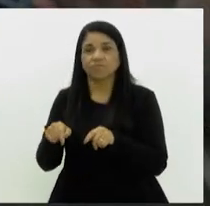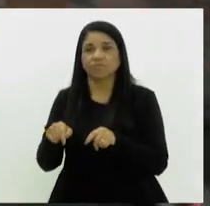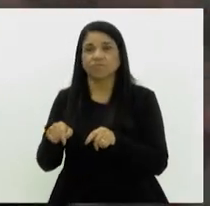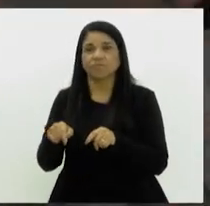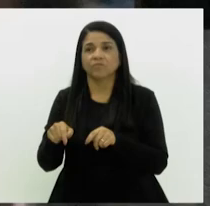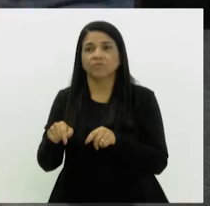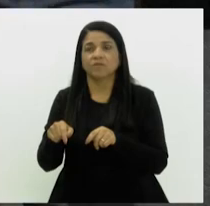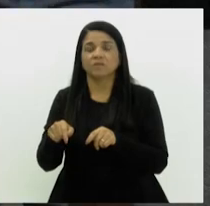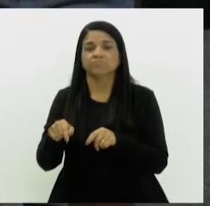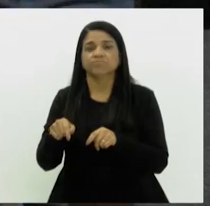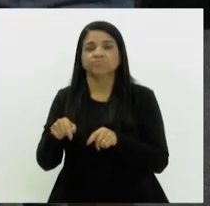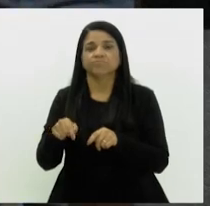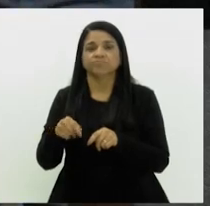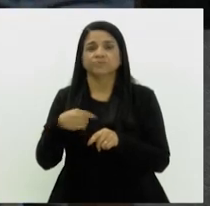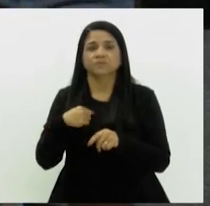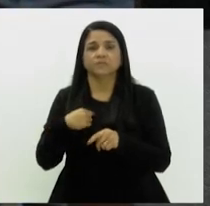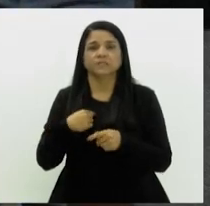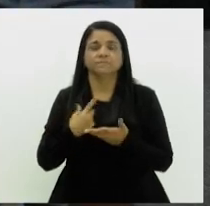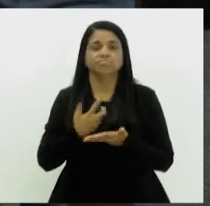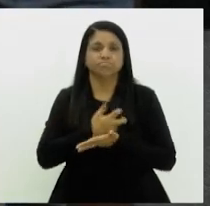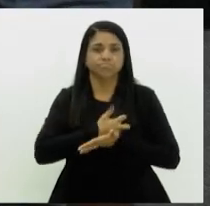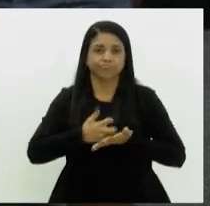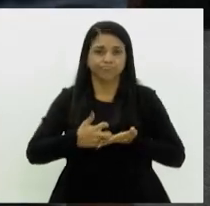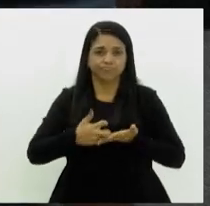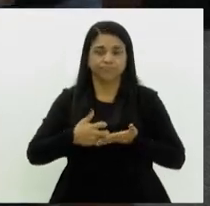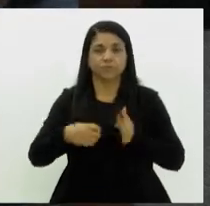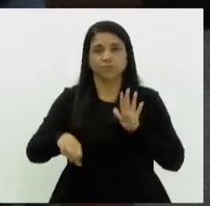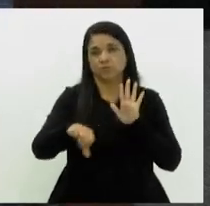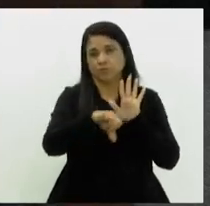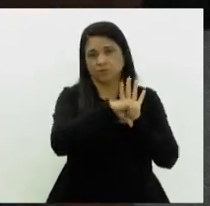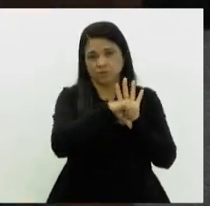os crimes contra a humanidade.